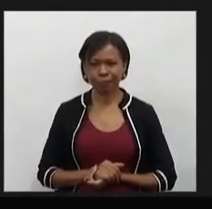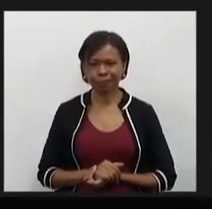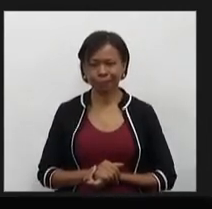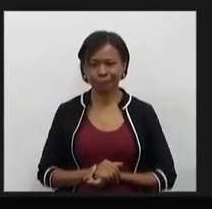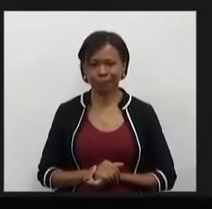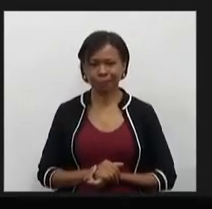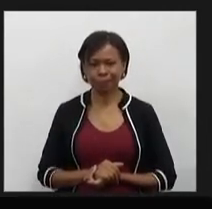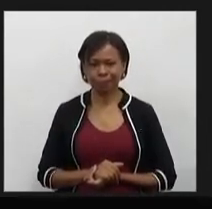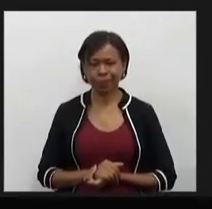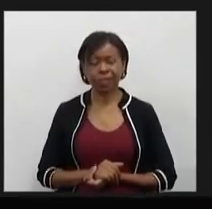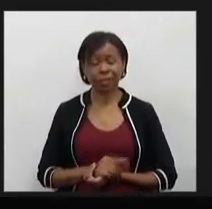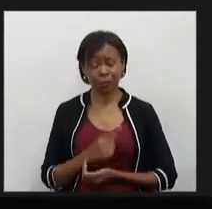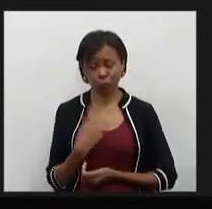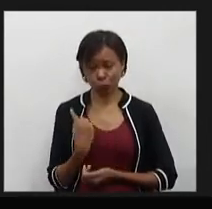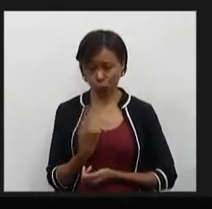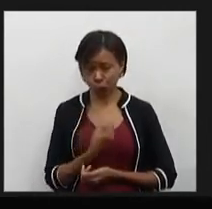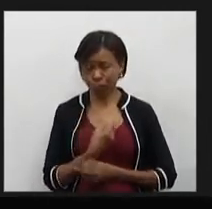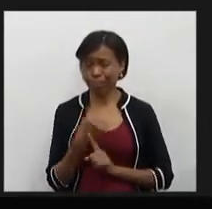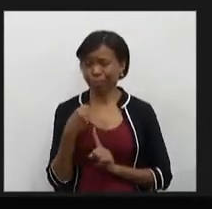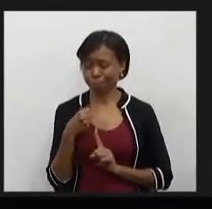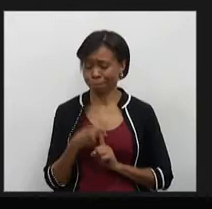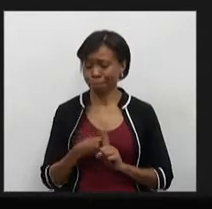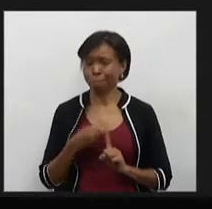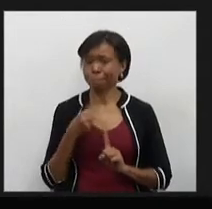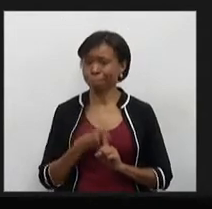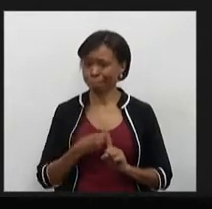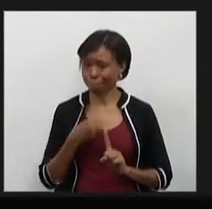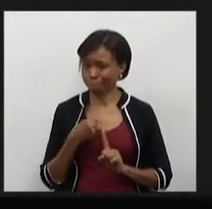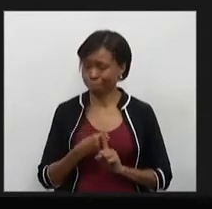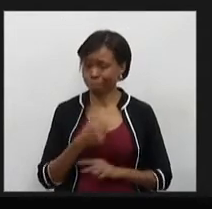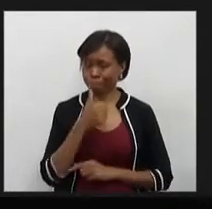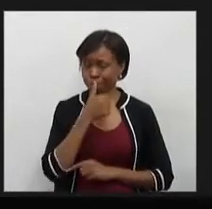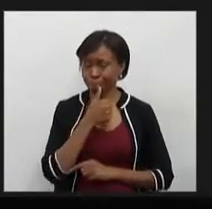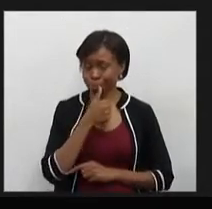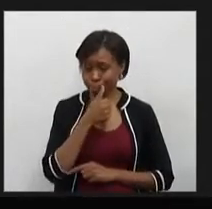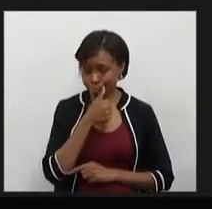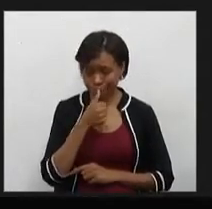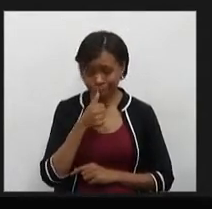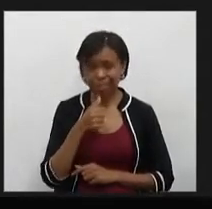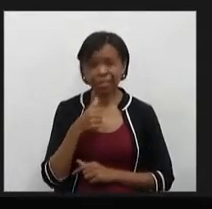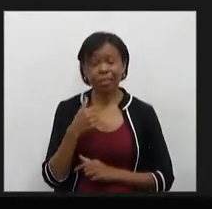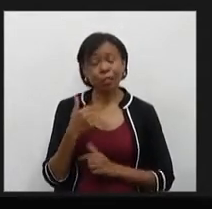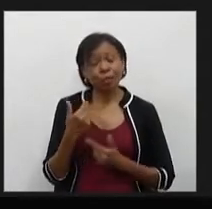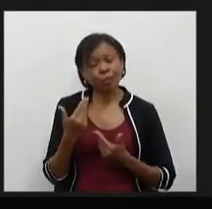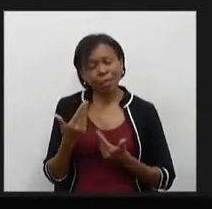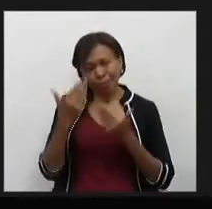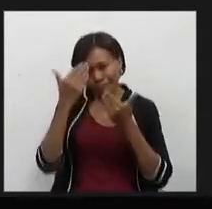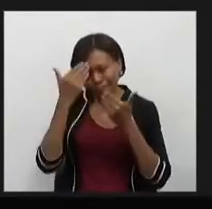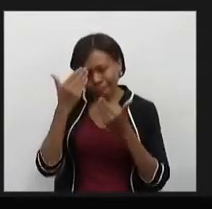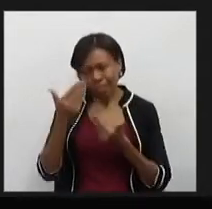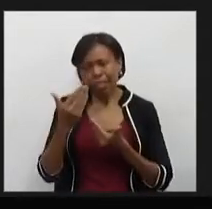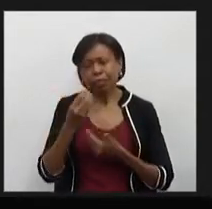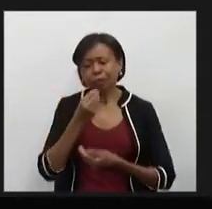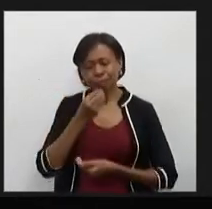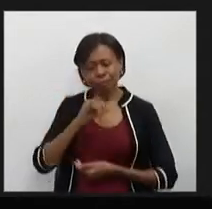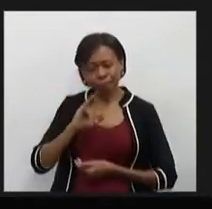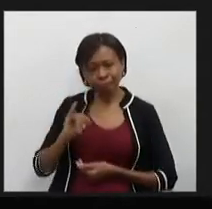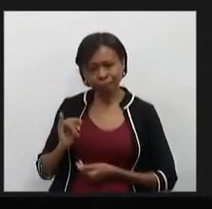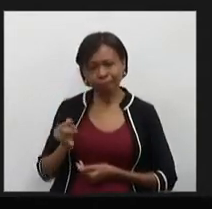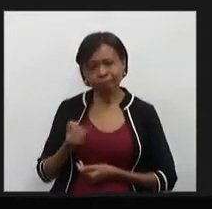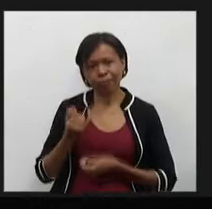então, nós estamos nessa luta aí, professor. E muito obrigado por ter me dado a oportunidade de falar,